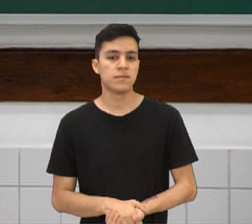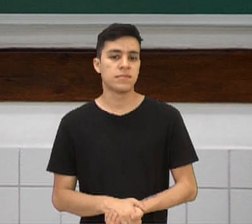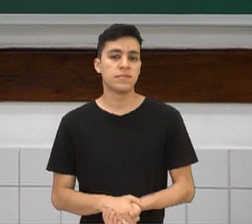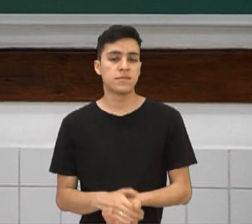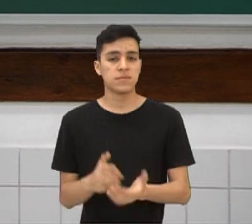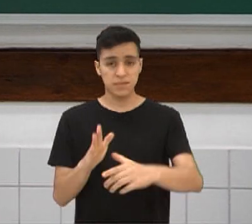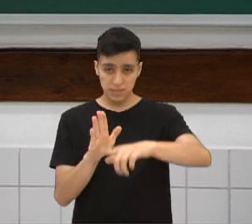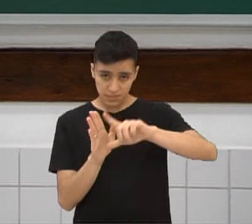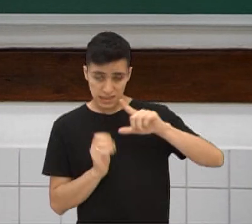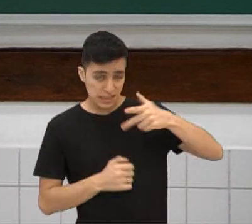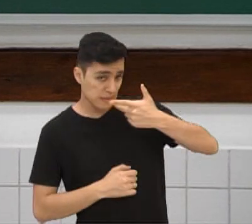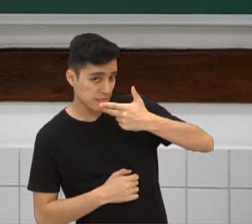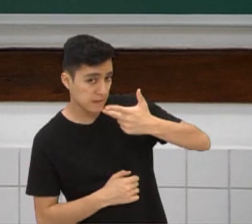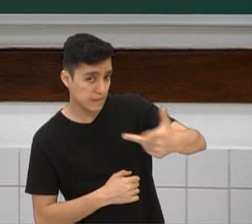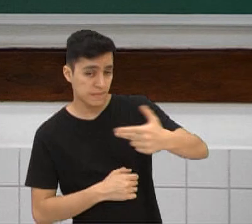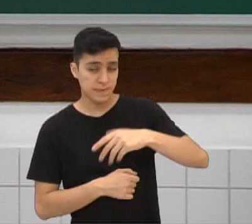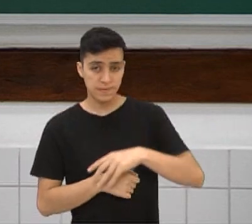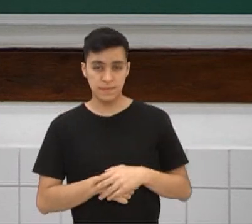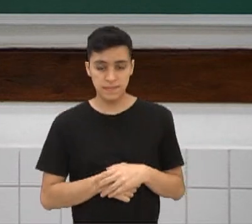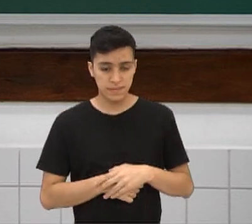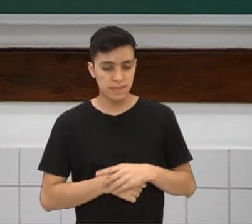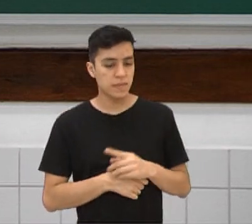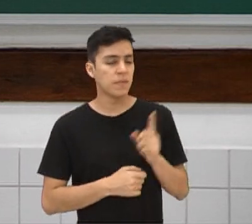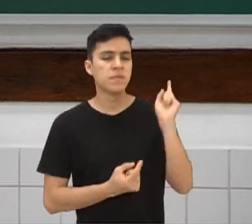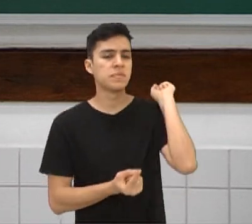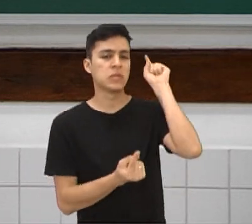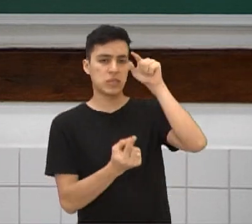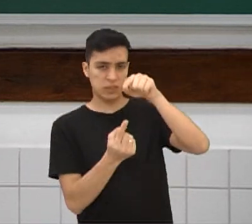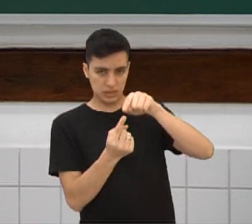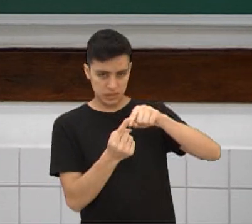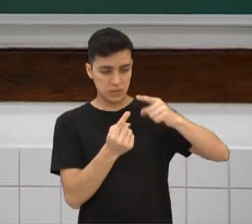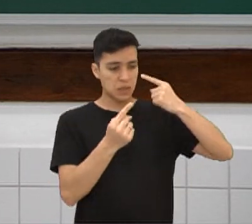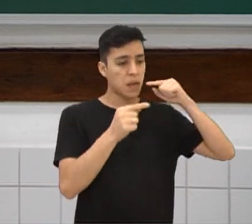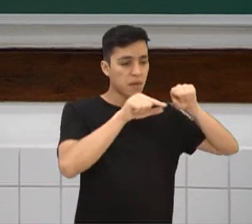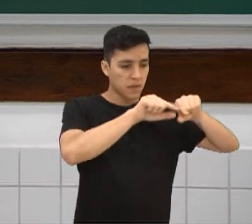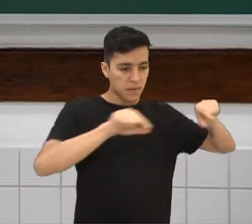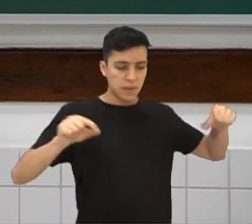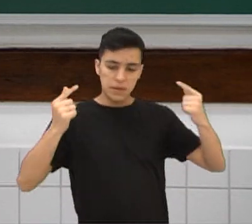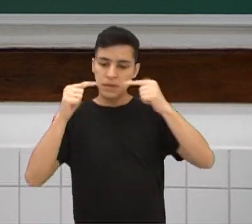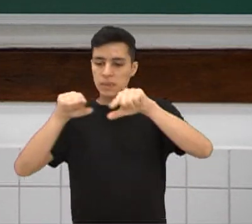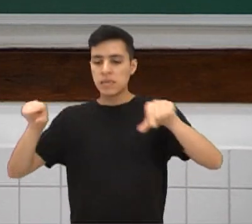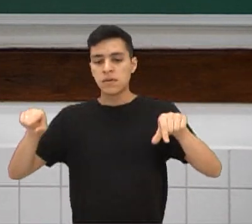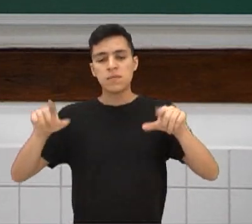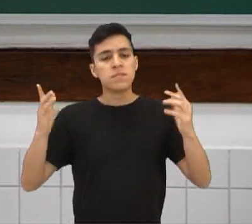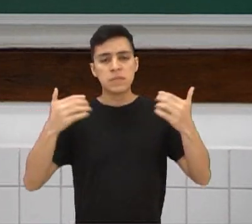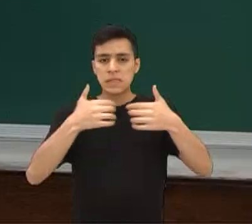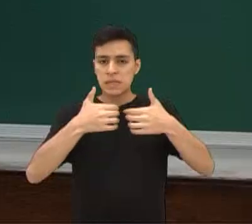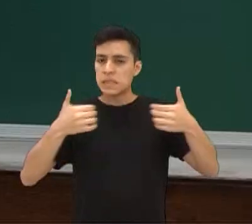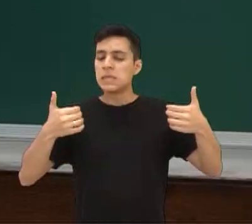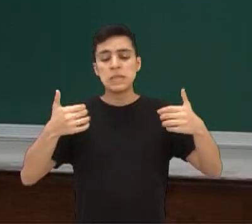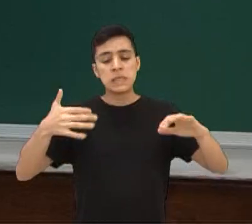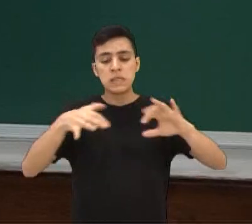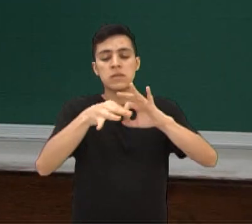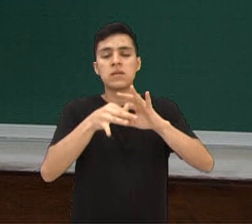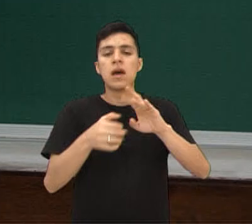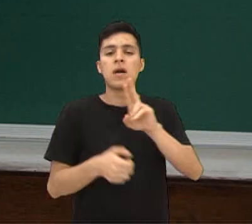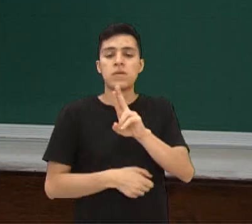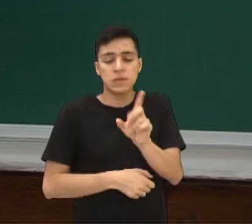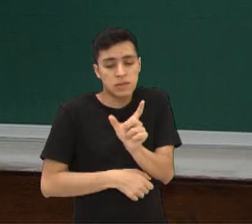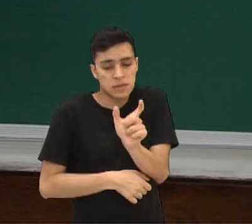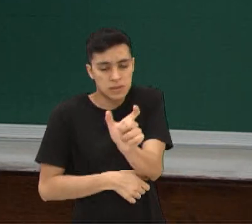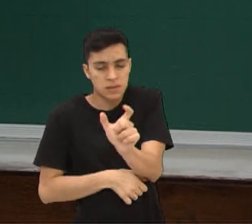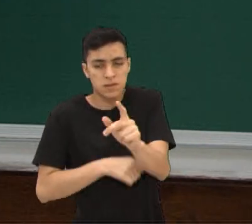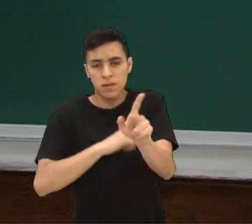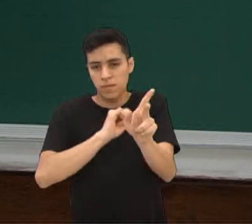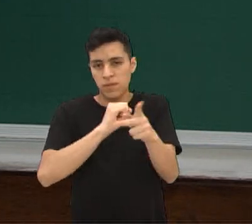Como eu disse para vocês, a intenção aqui é conectar as duas frases usando o pronome relativo. Na letra A,